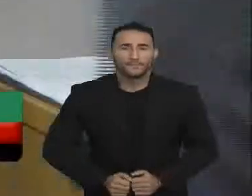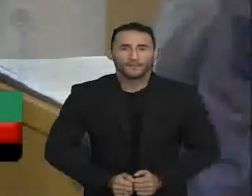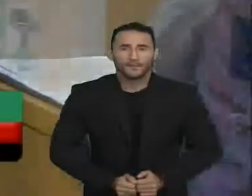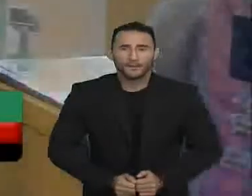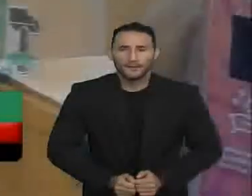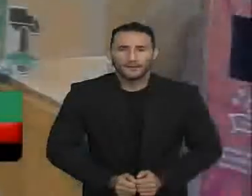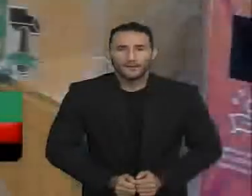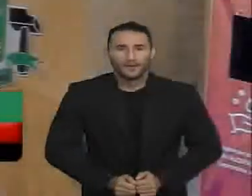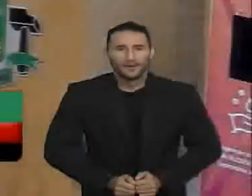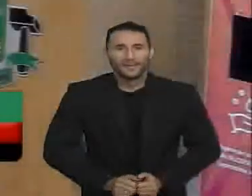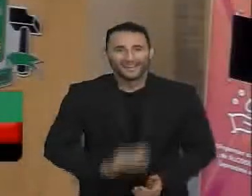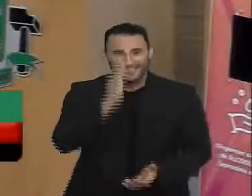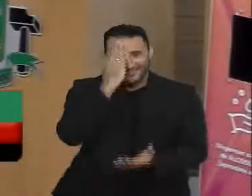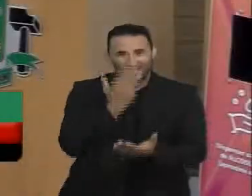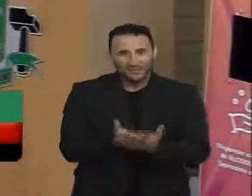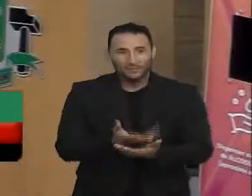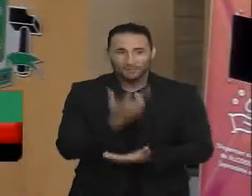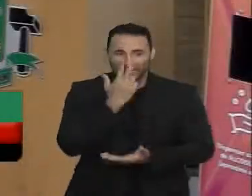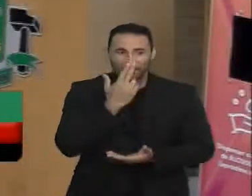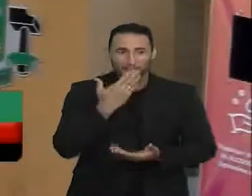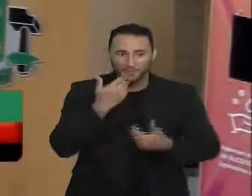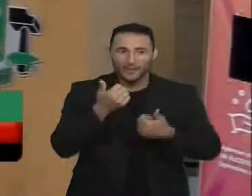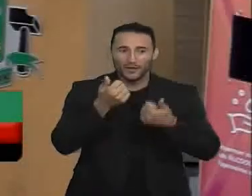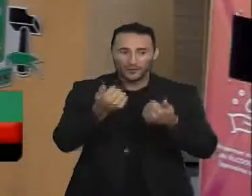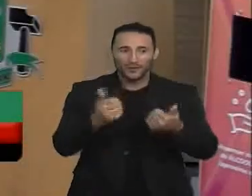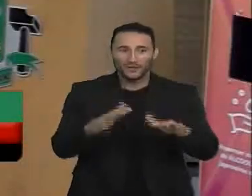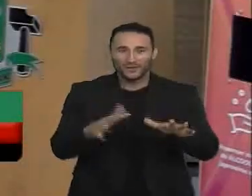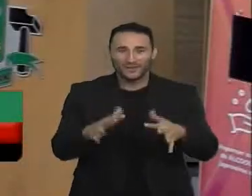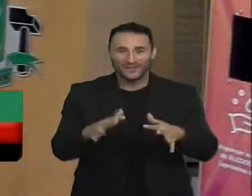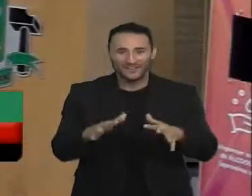Acho que melhorou a tremedeira.